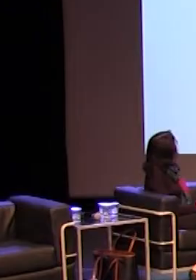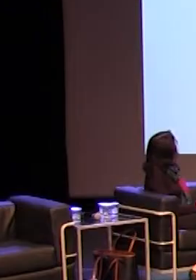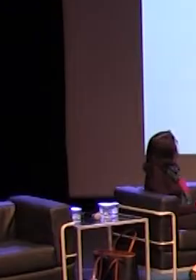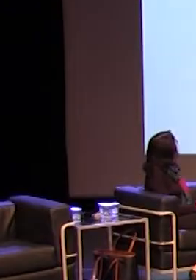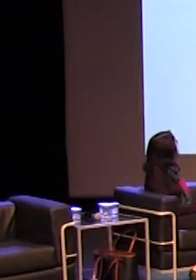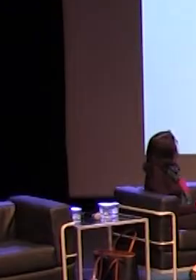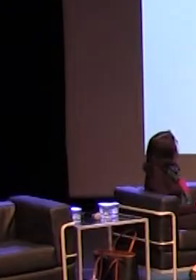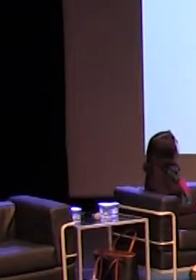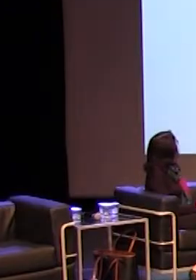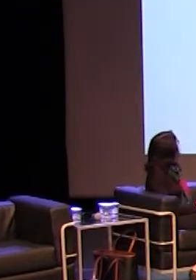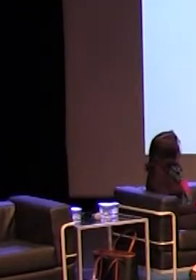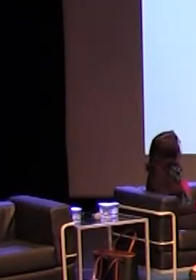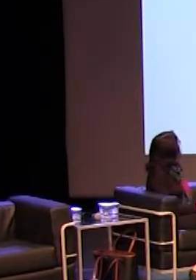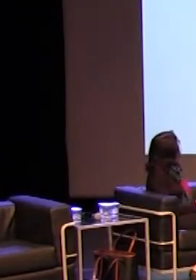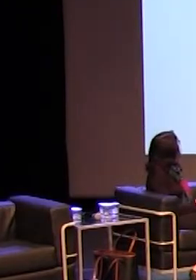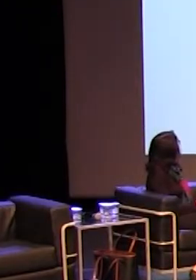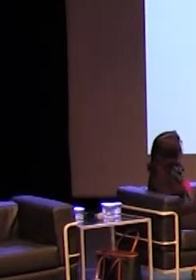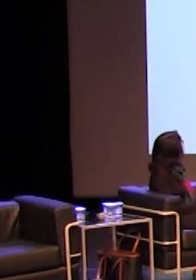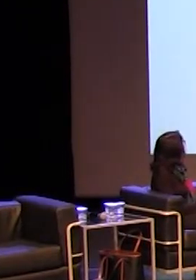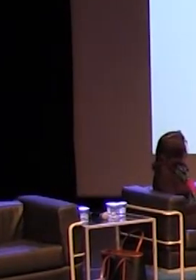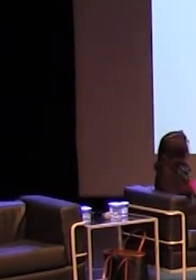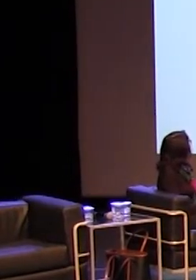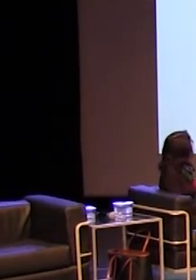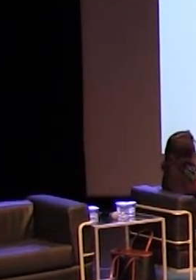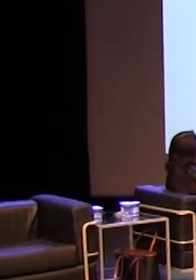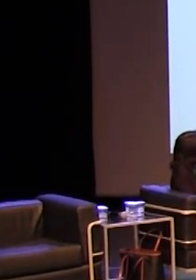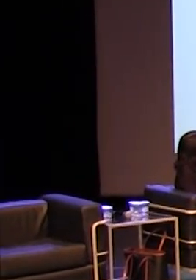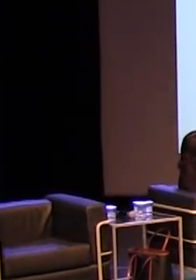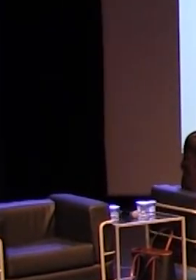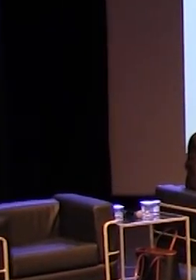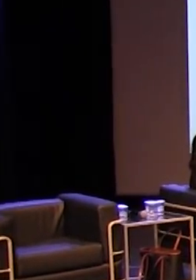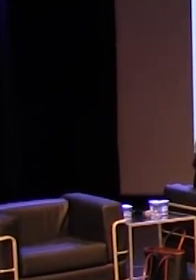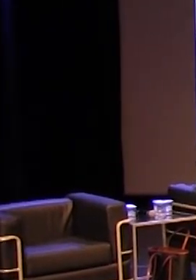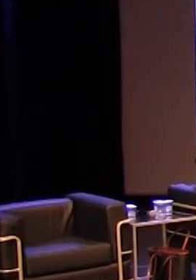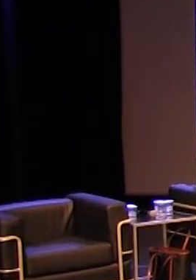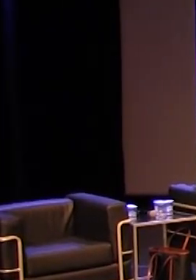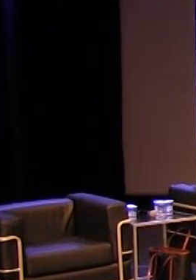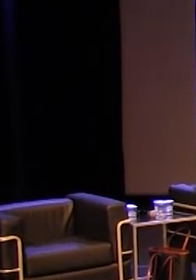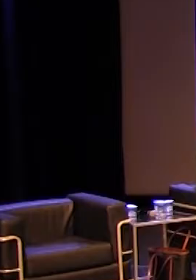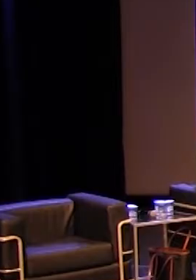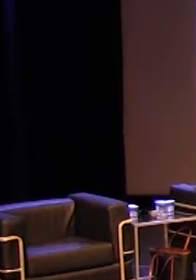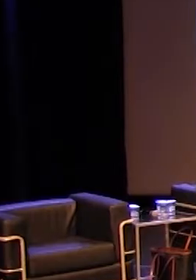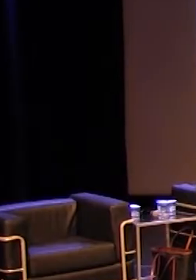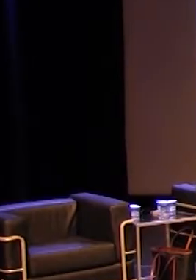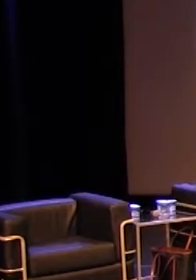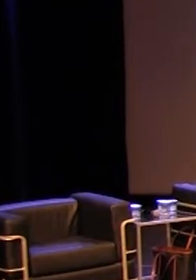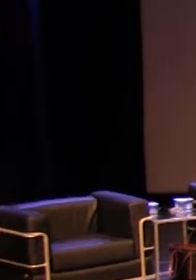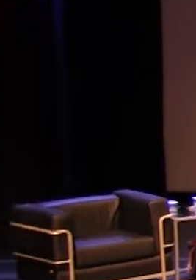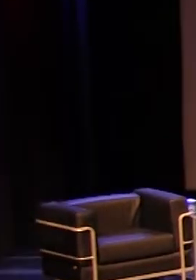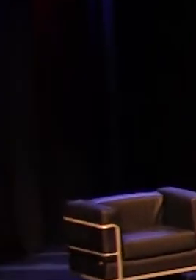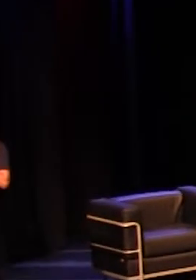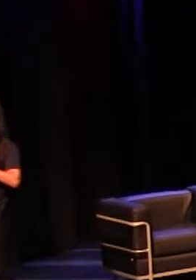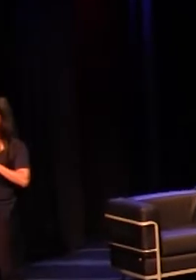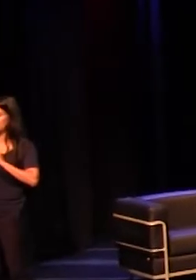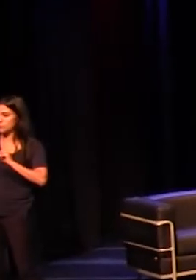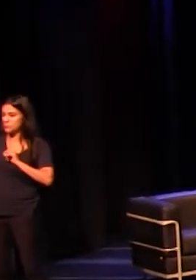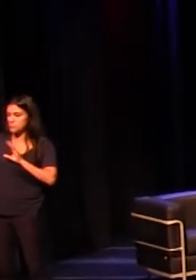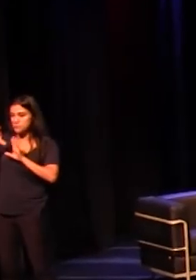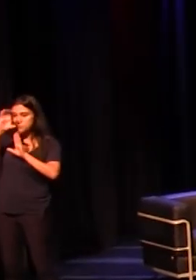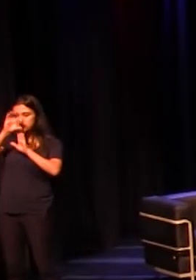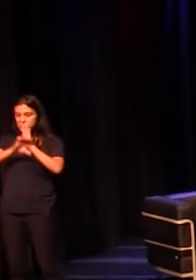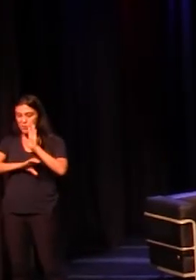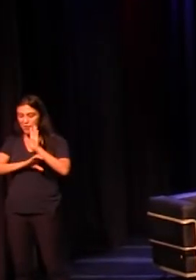desde o começo, ele tem, né, um propósito, tanto com as pessoas. Então, quando a gente olha para a